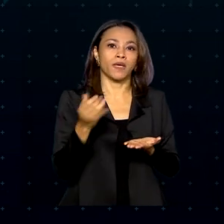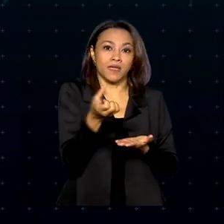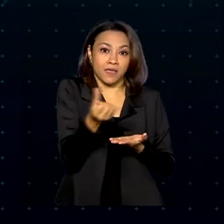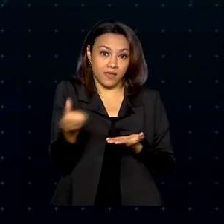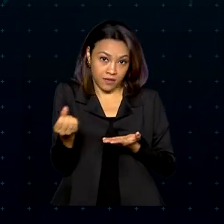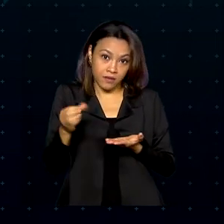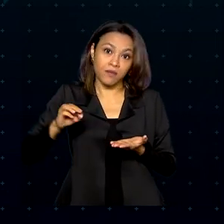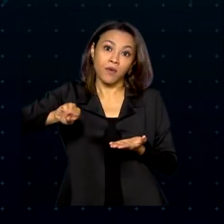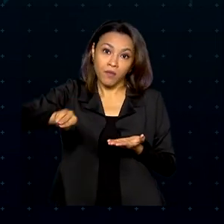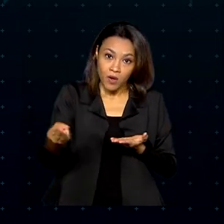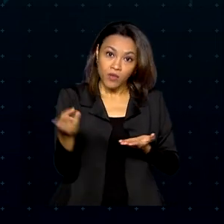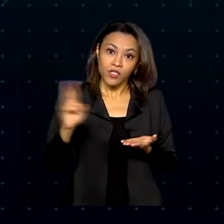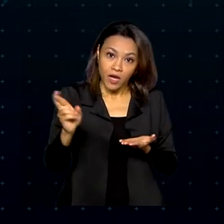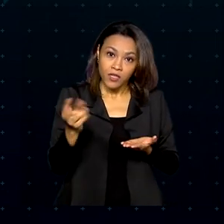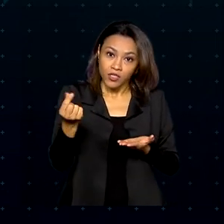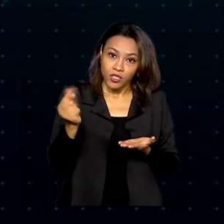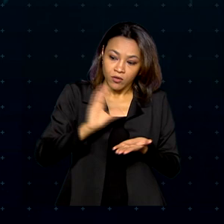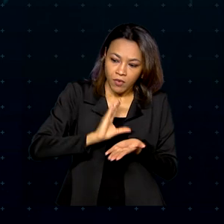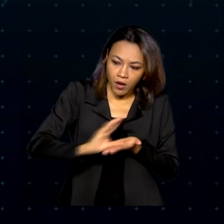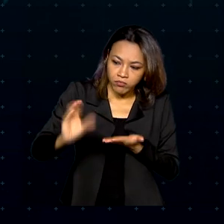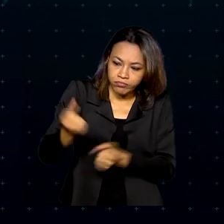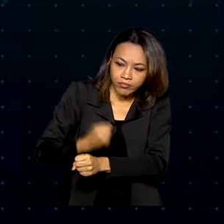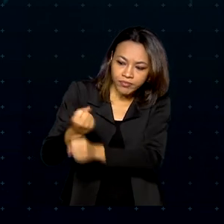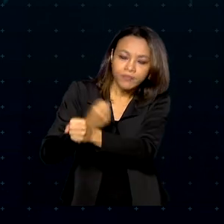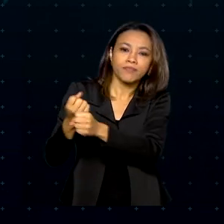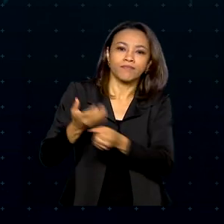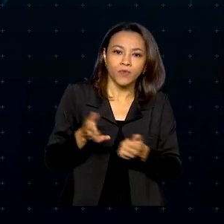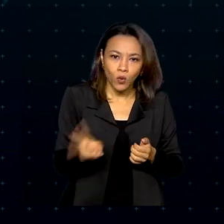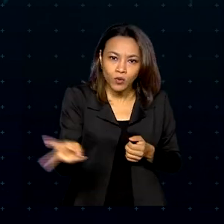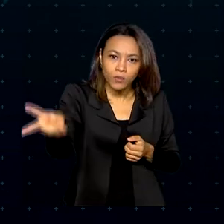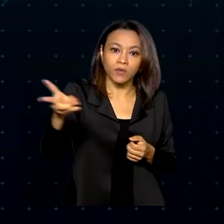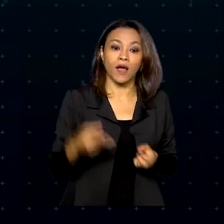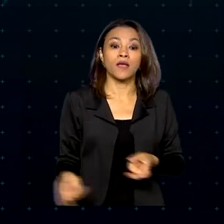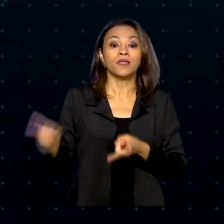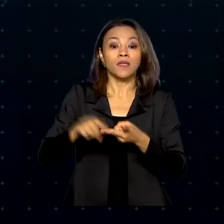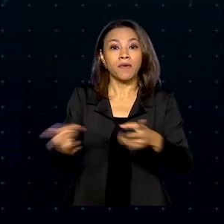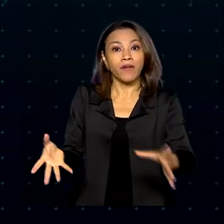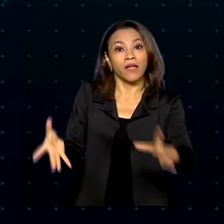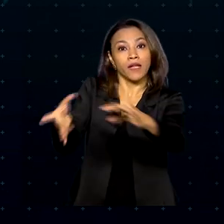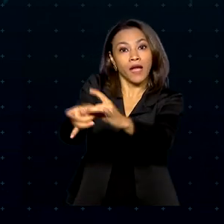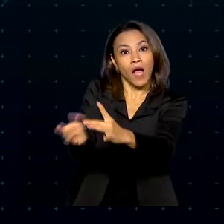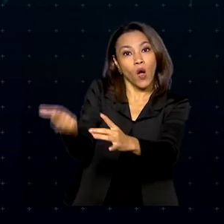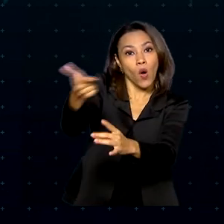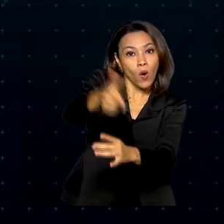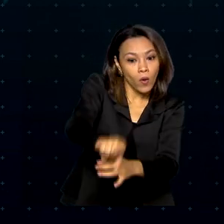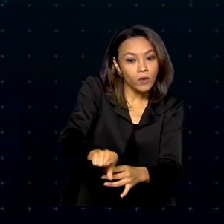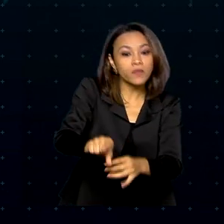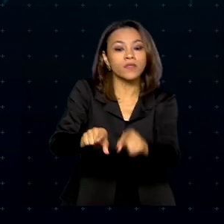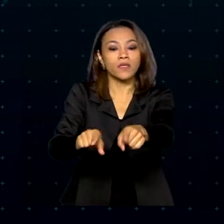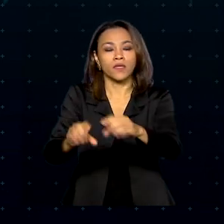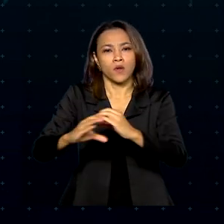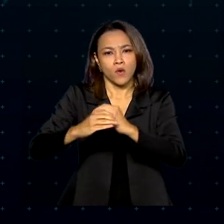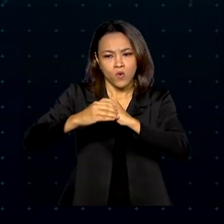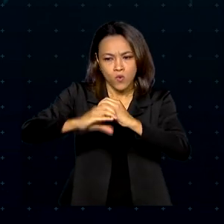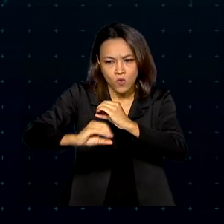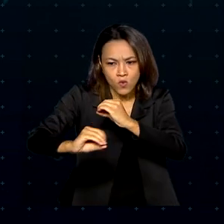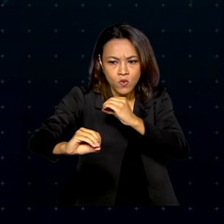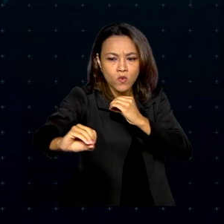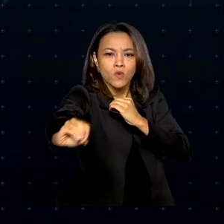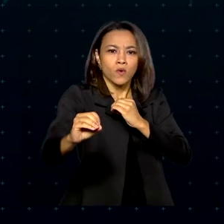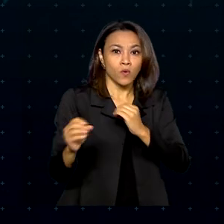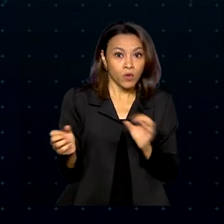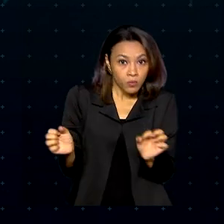do governo federal e investimentos o ramal ainda vai se ligar a Adutora do Agreste quando empreendimento estiver totalmente